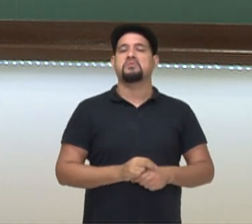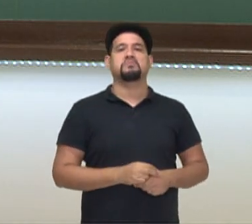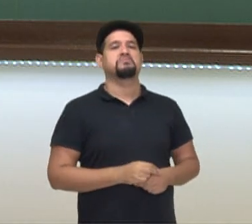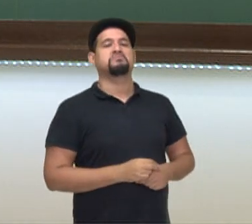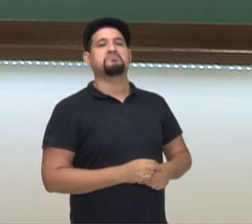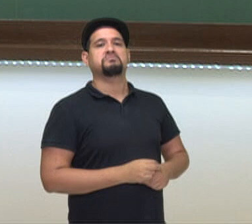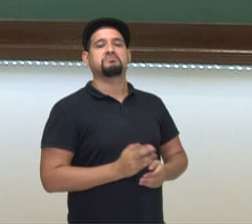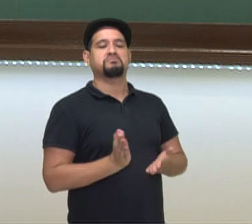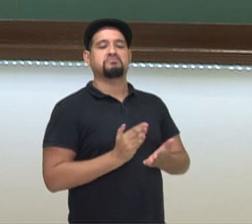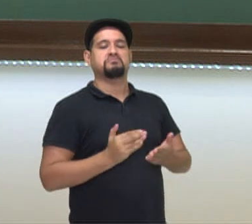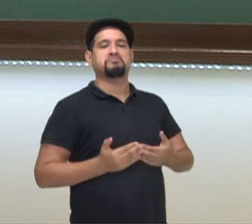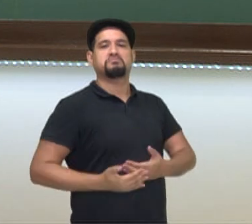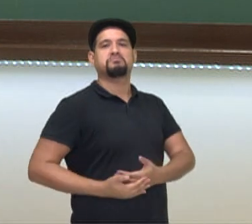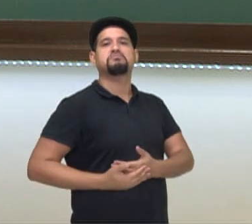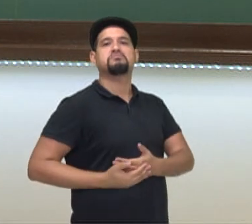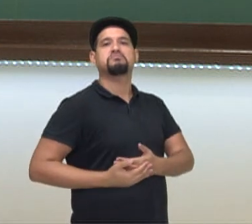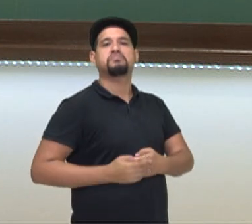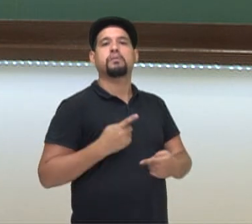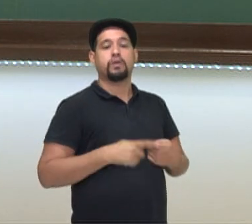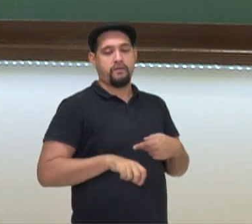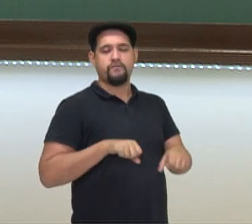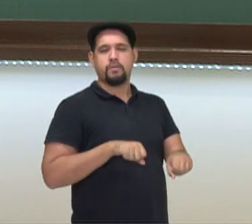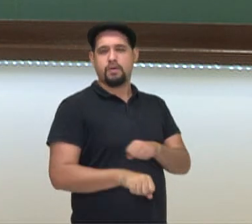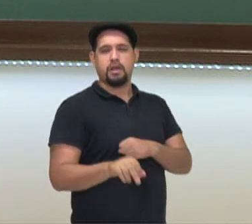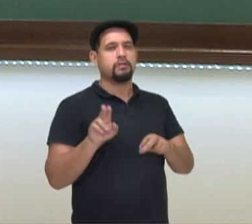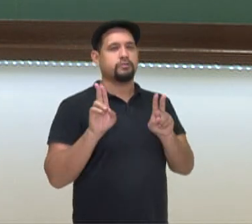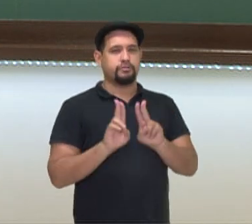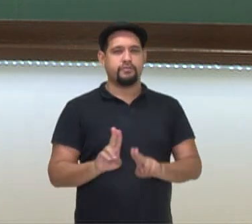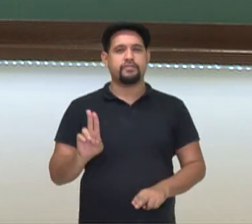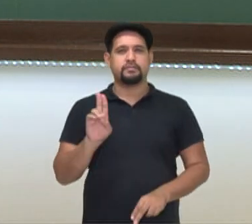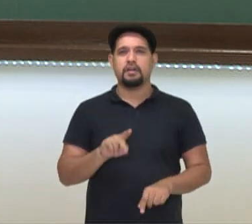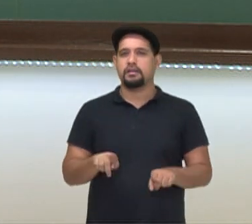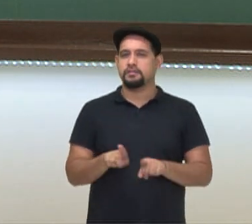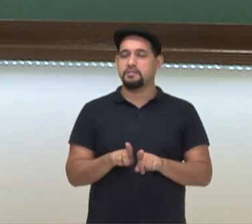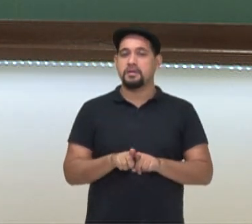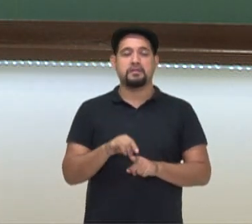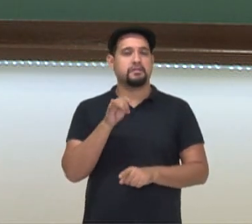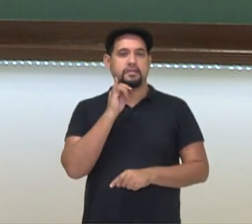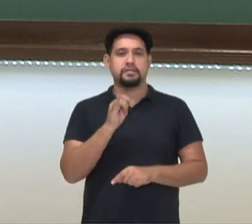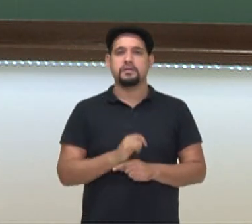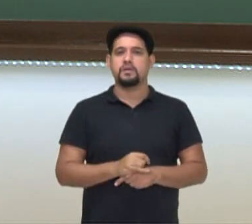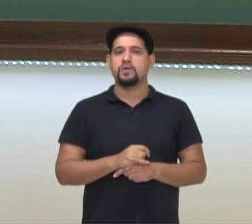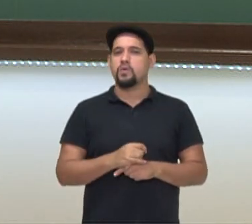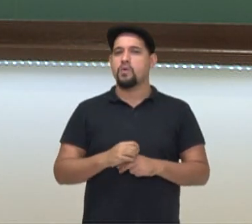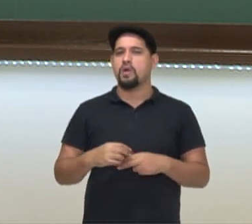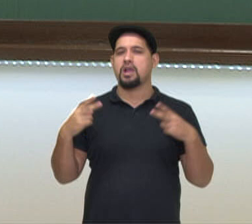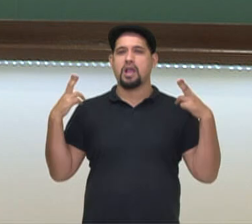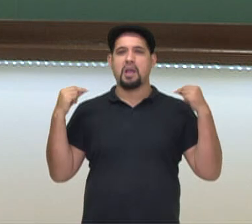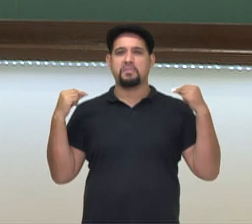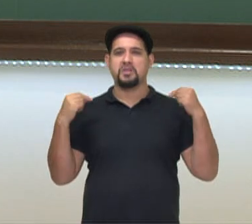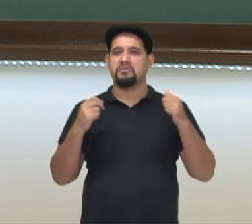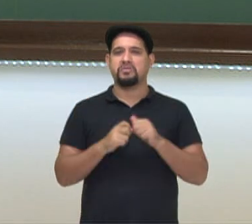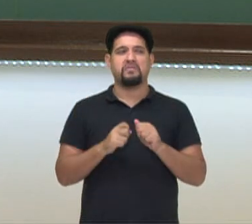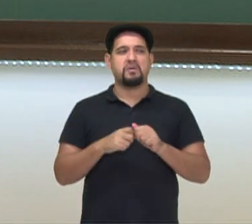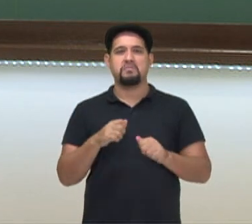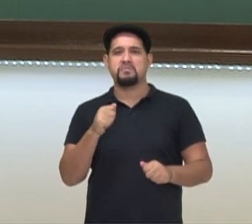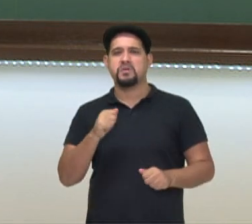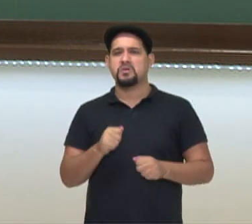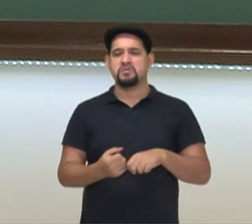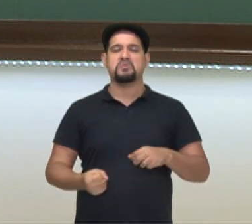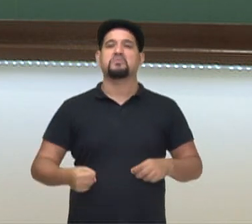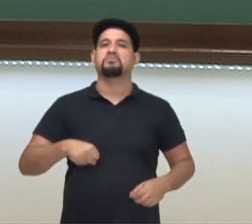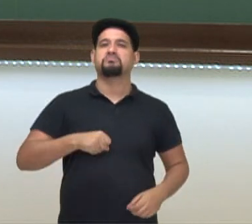portando seus livros, porque ele é formado na universidade, né? O capitão estava pronto para lutar as